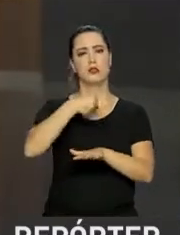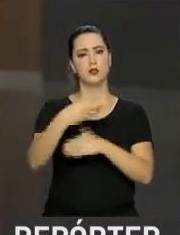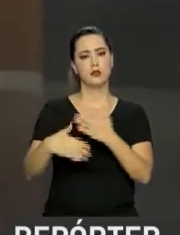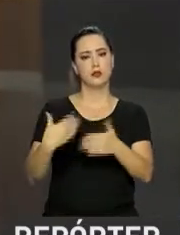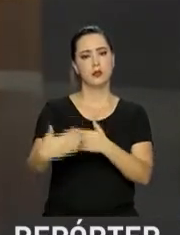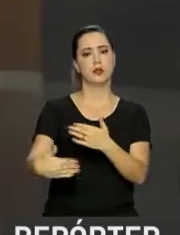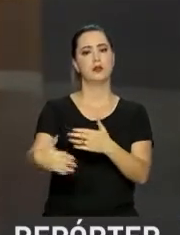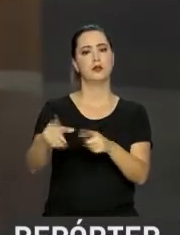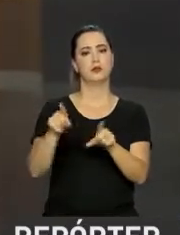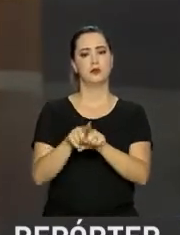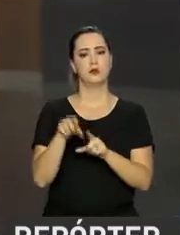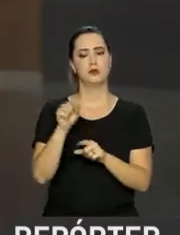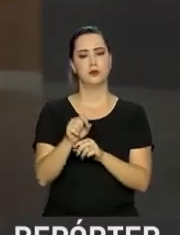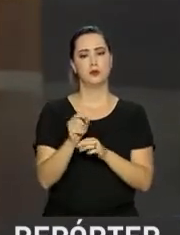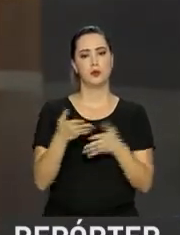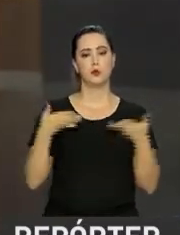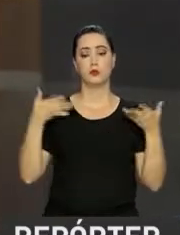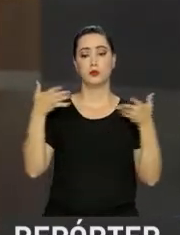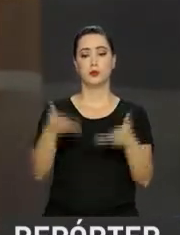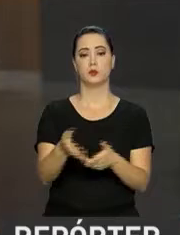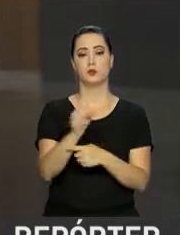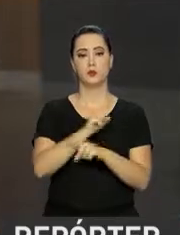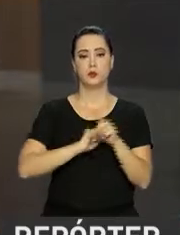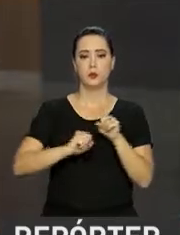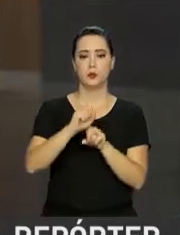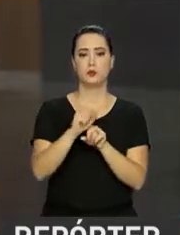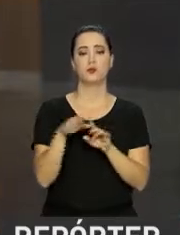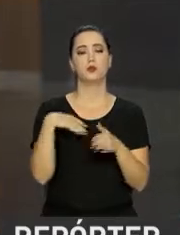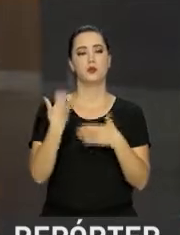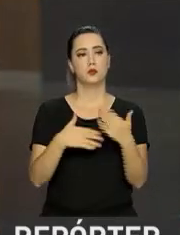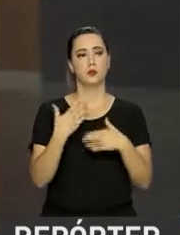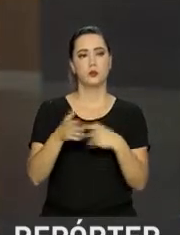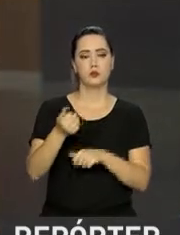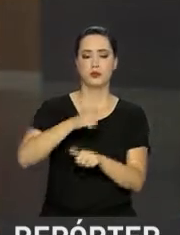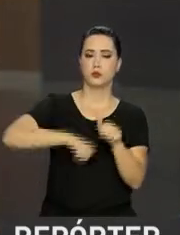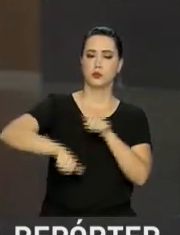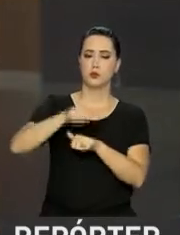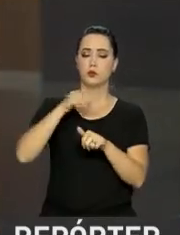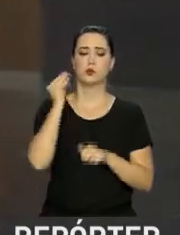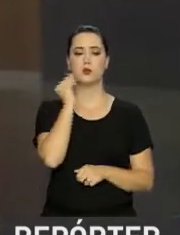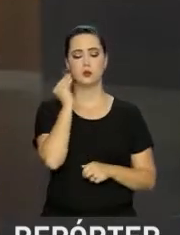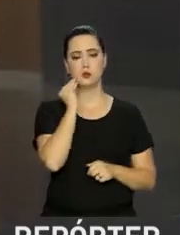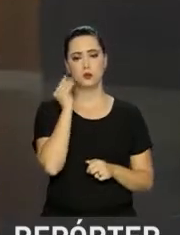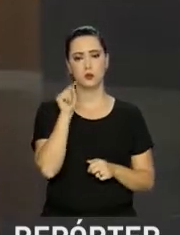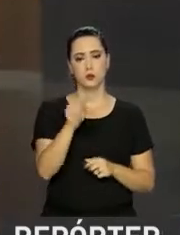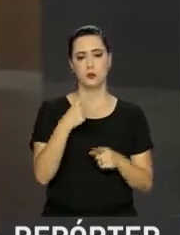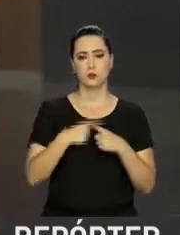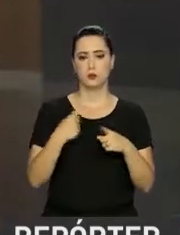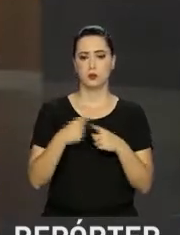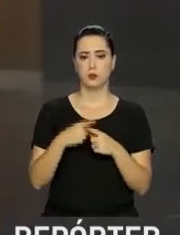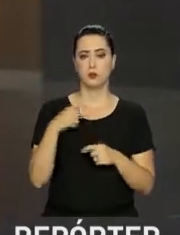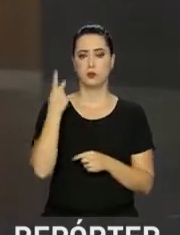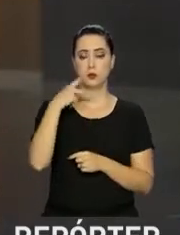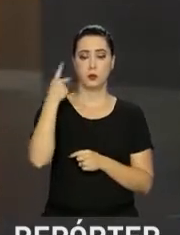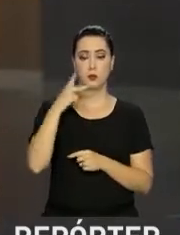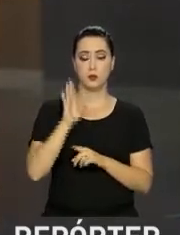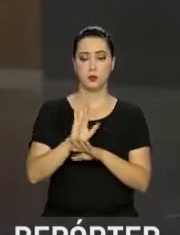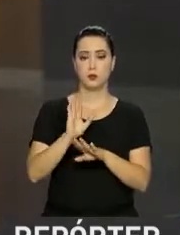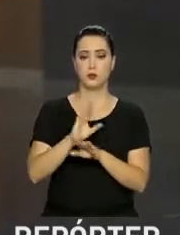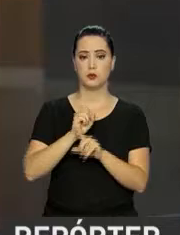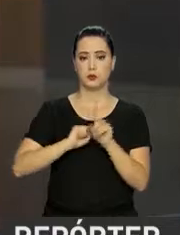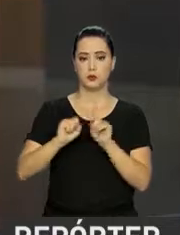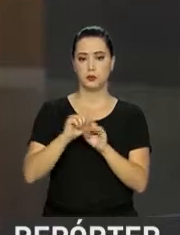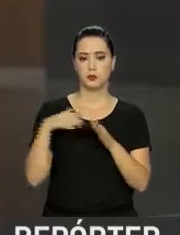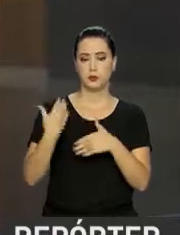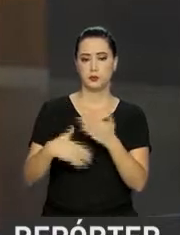de participação social um processo de trocas de experiências porque a política de assistência social ao longo